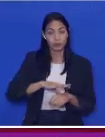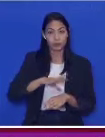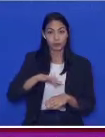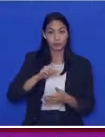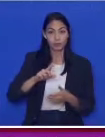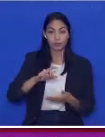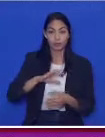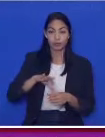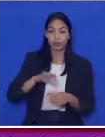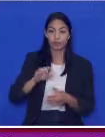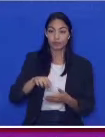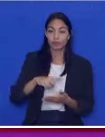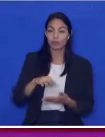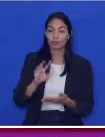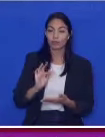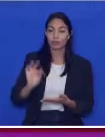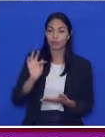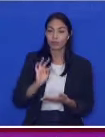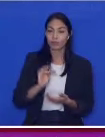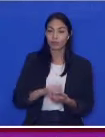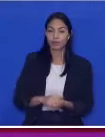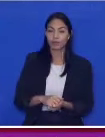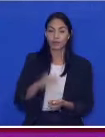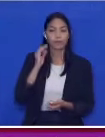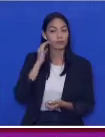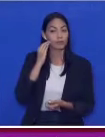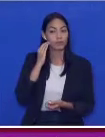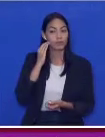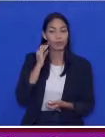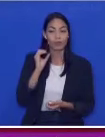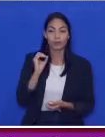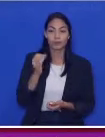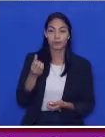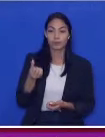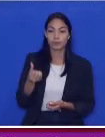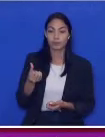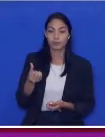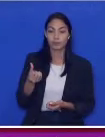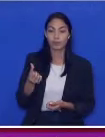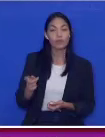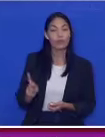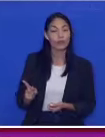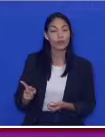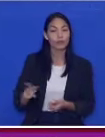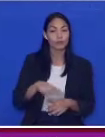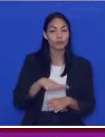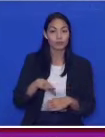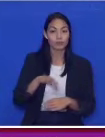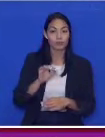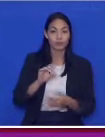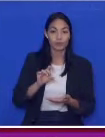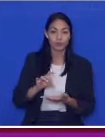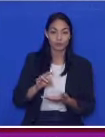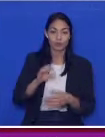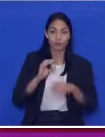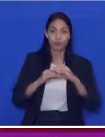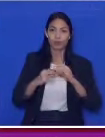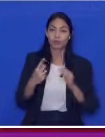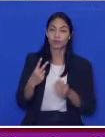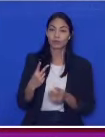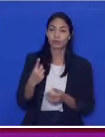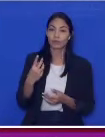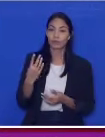Loteria Federal. Bola rosa 06, rosa 06. Vamos seguir sorteando na Loto Fácil o concurso